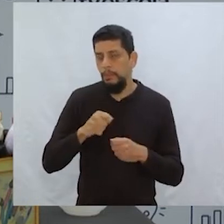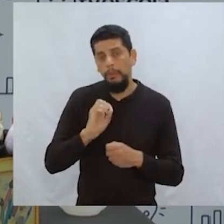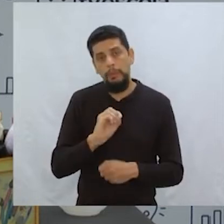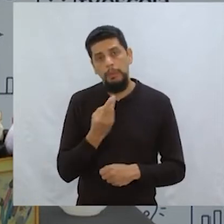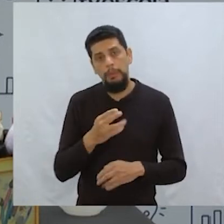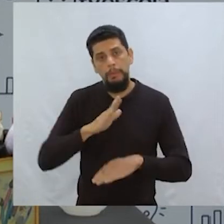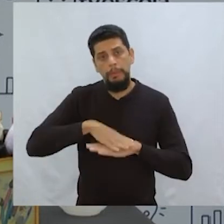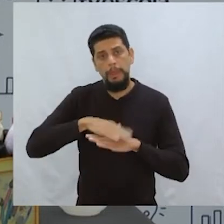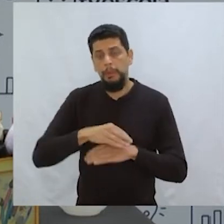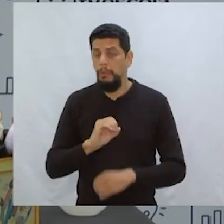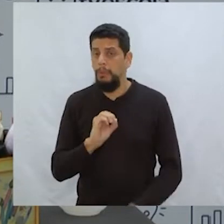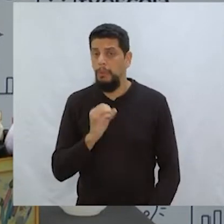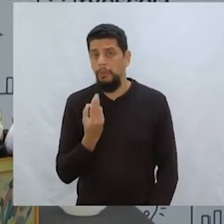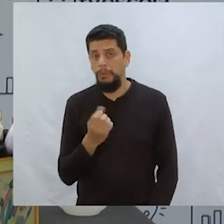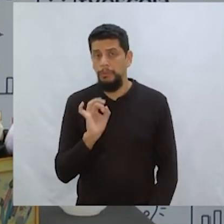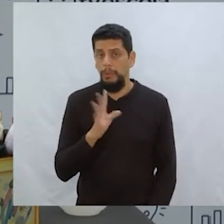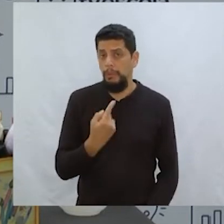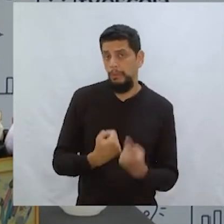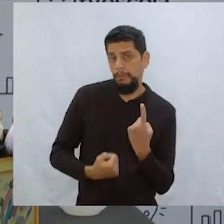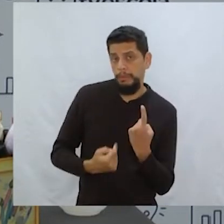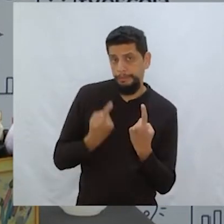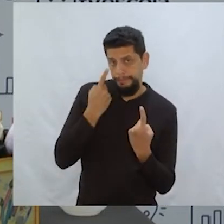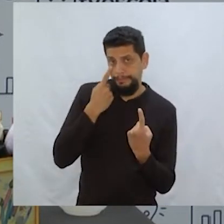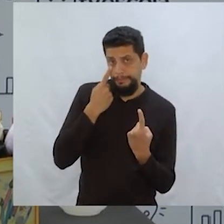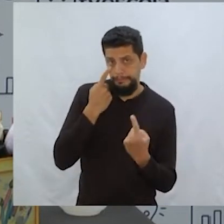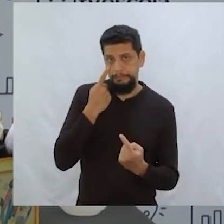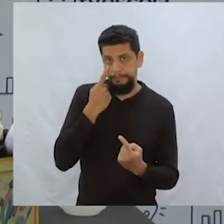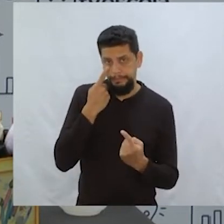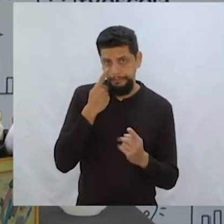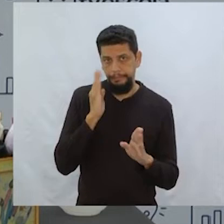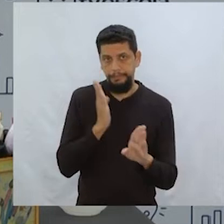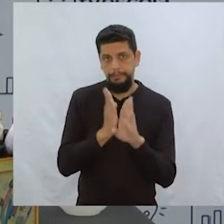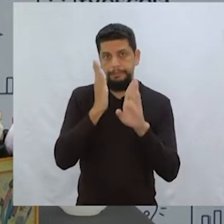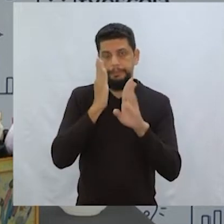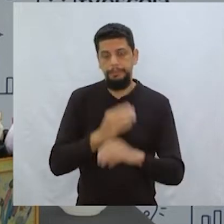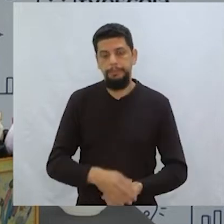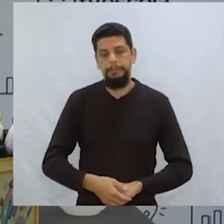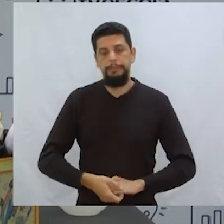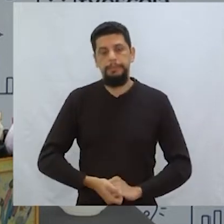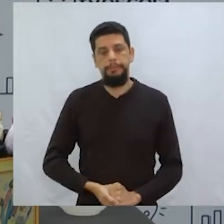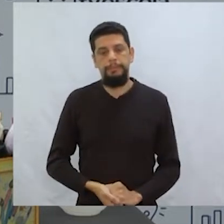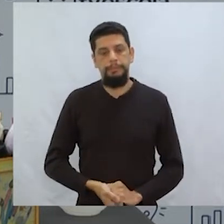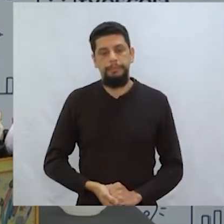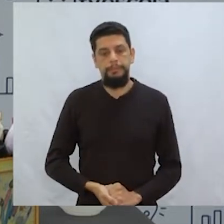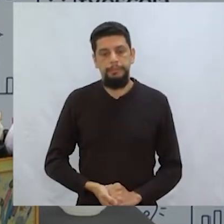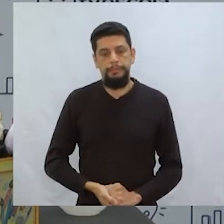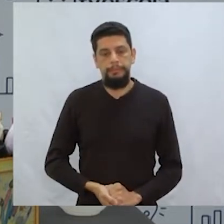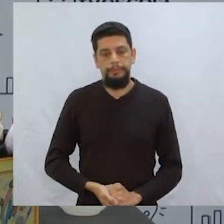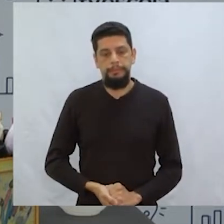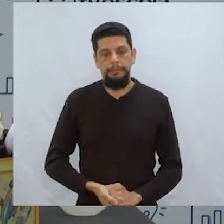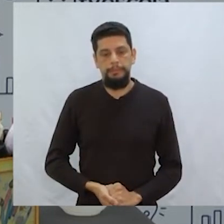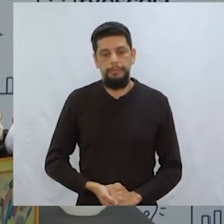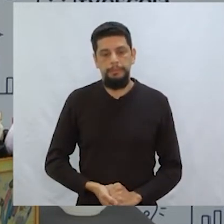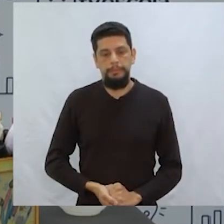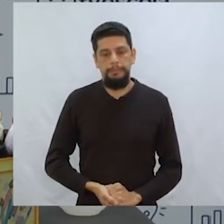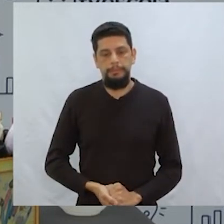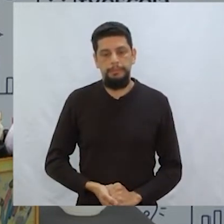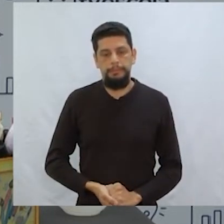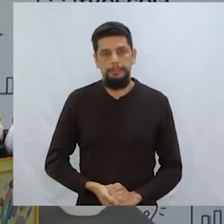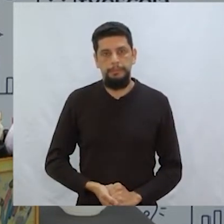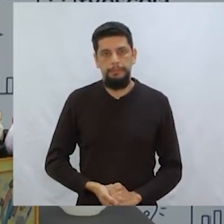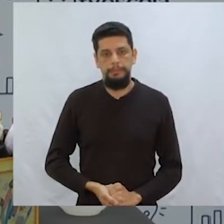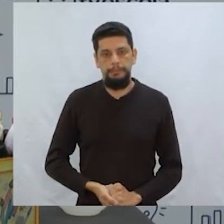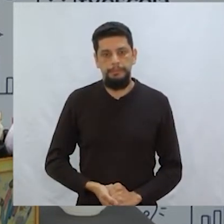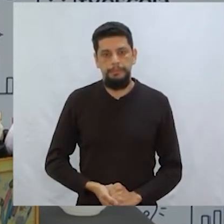mais garrafas? Ou só uma? A gente vai descobrir. Então, aqui. Vamos usar o funil